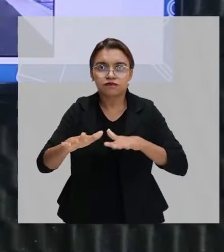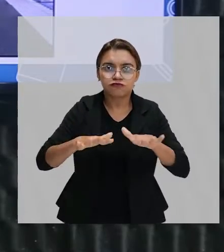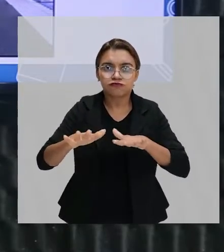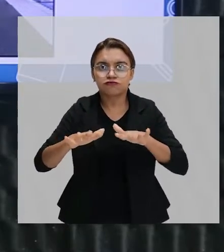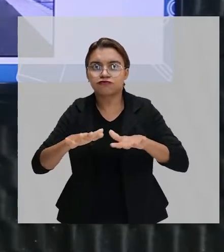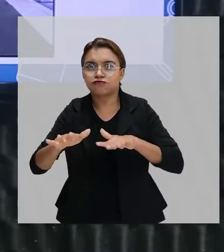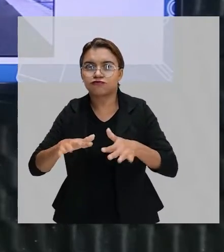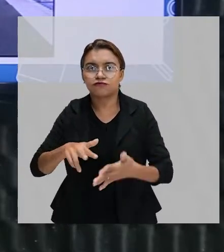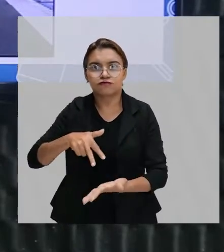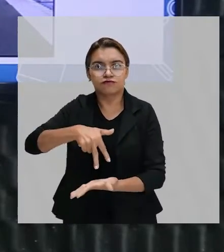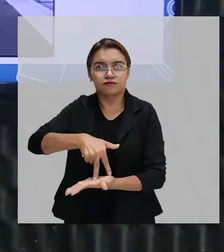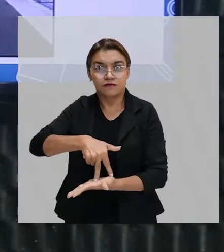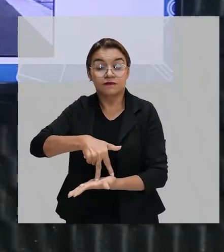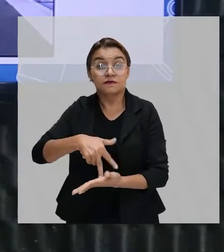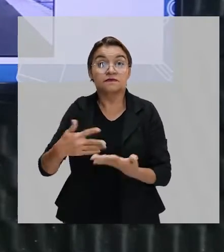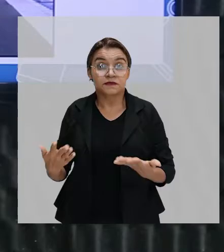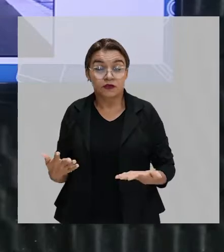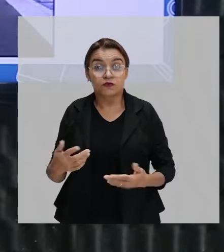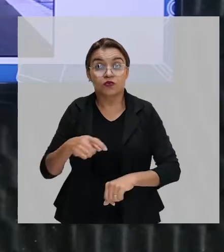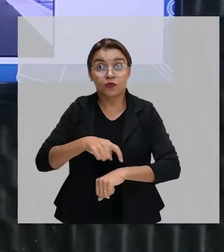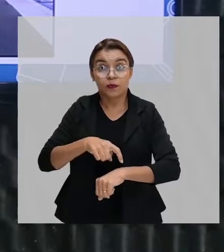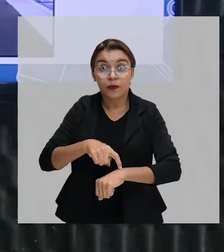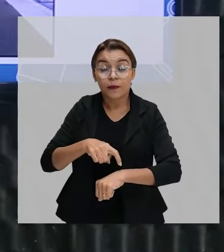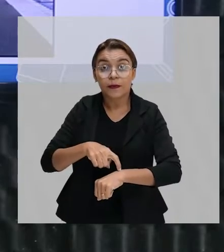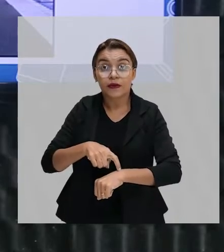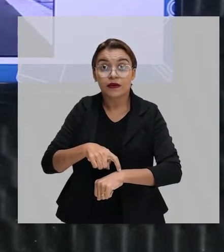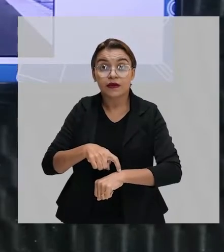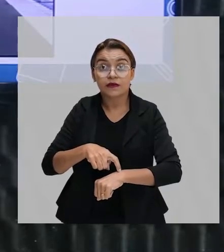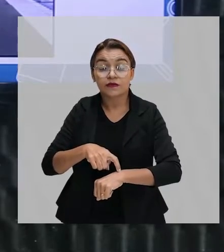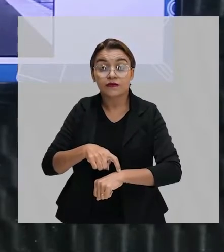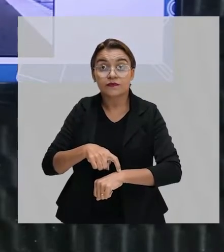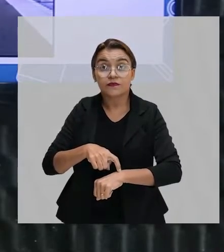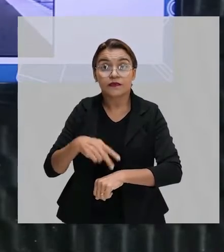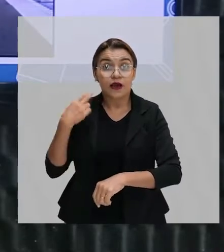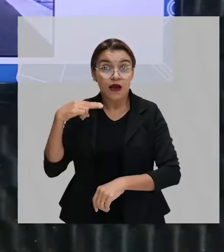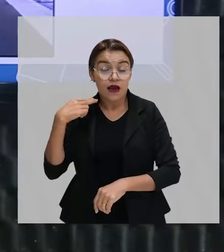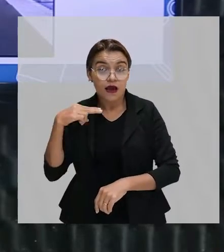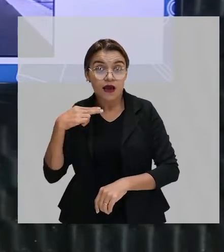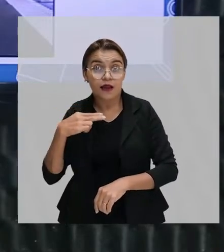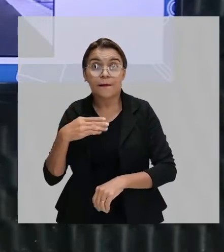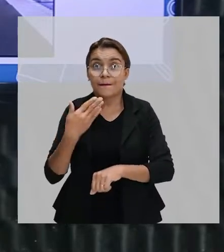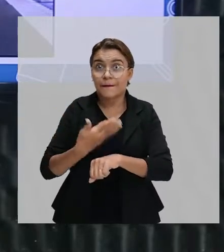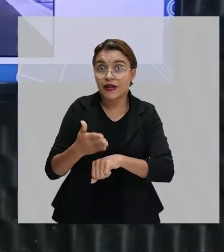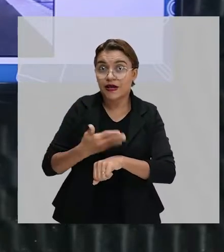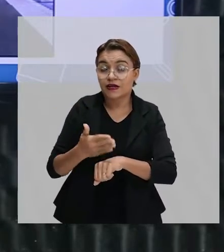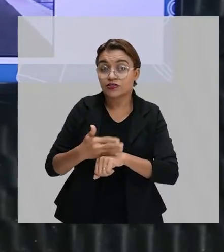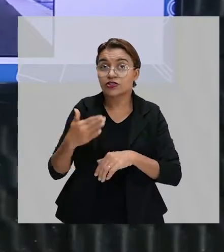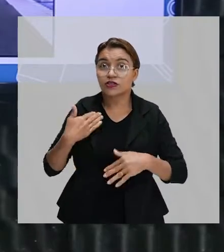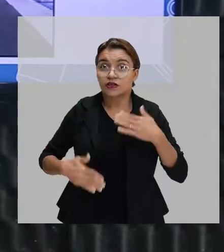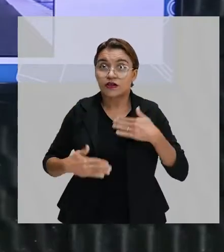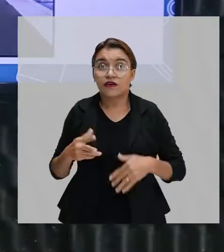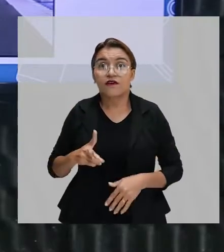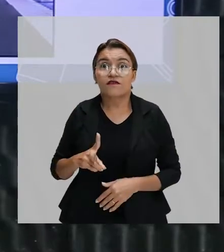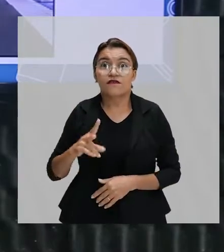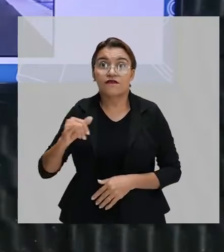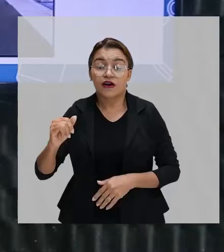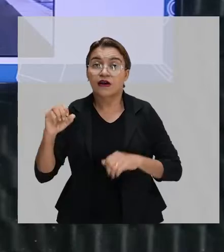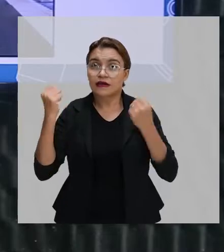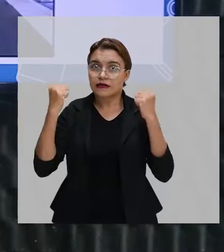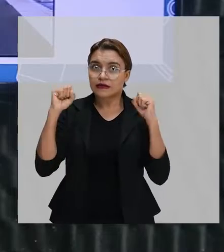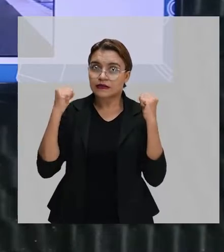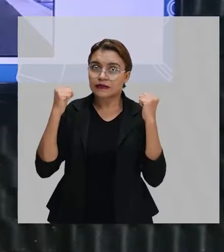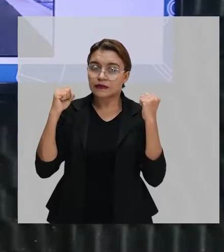movimentando bom então quando ela tem algo que ela pratica algum tipo de exercício físico ela vai à academia